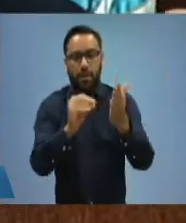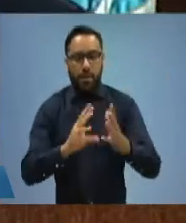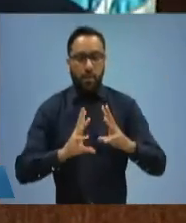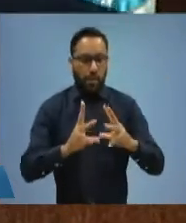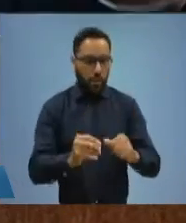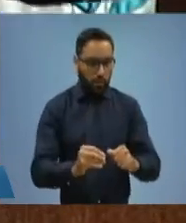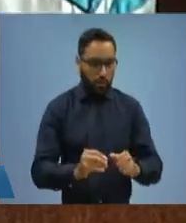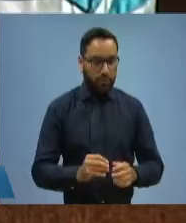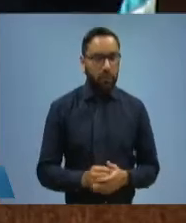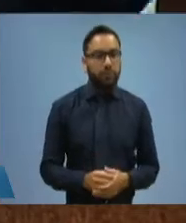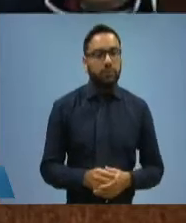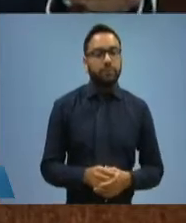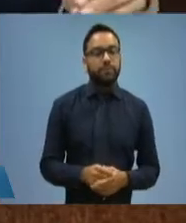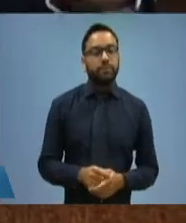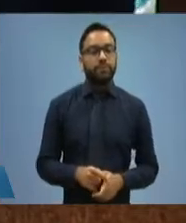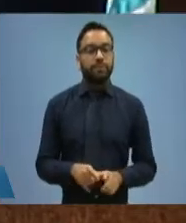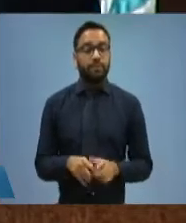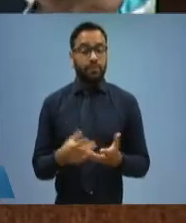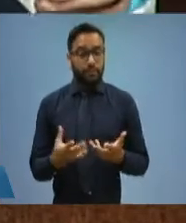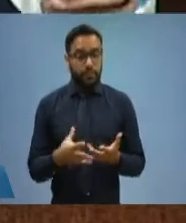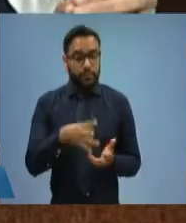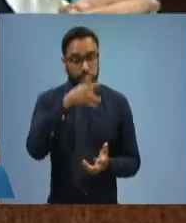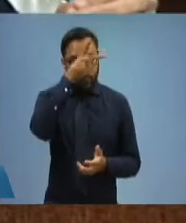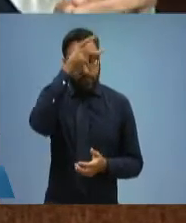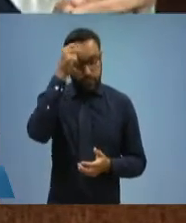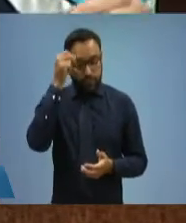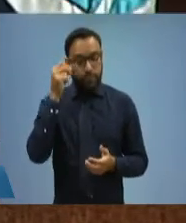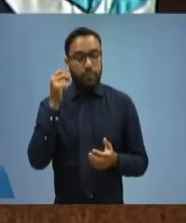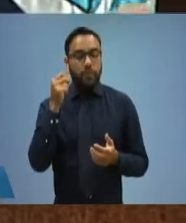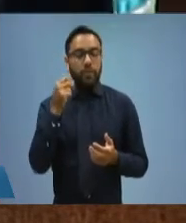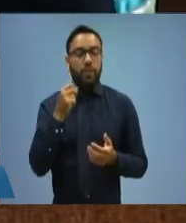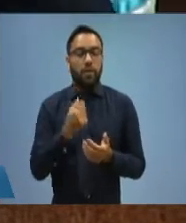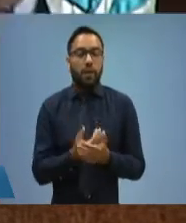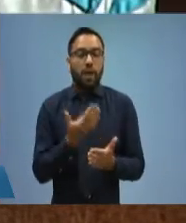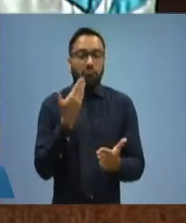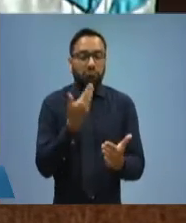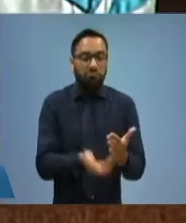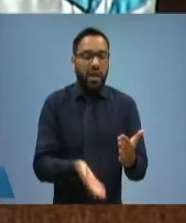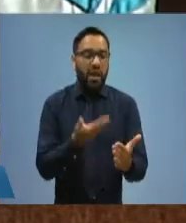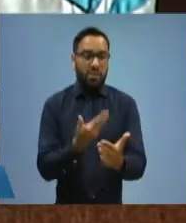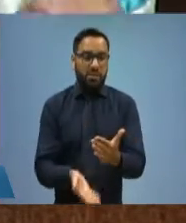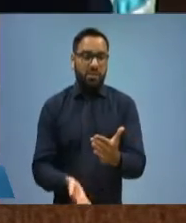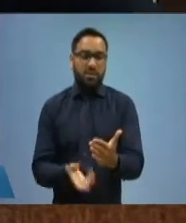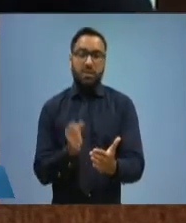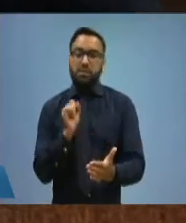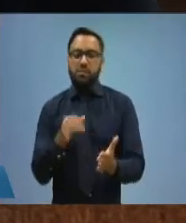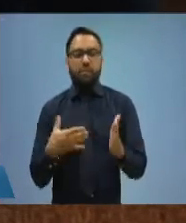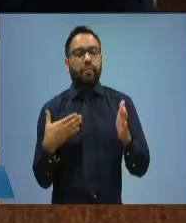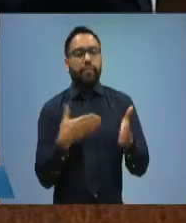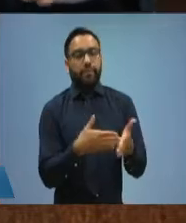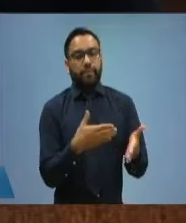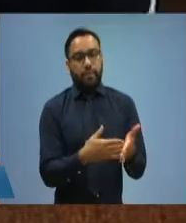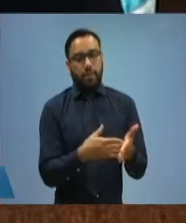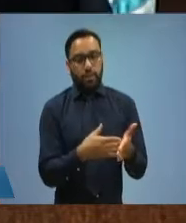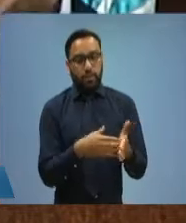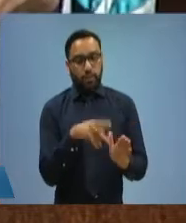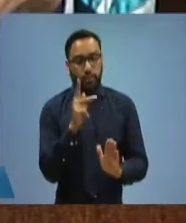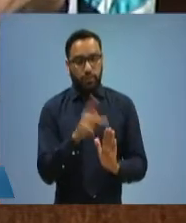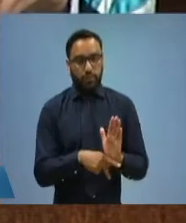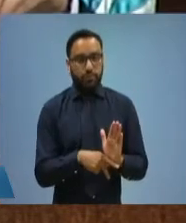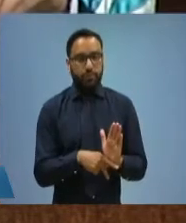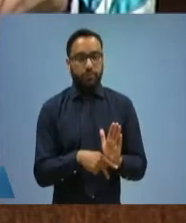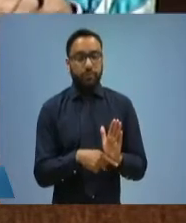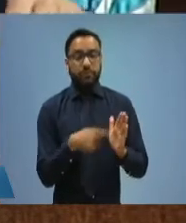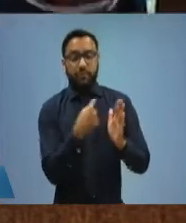Loureiro e toda a sua equipe perde muito vetando esse projeto. Ele cria um ambiente